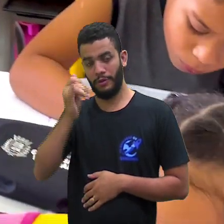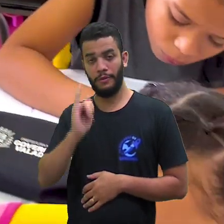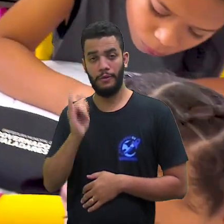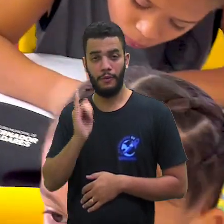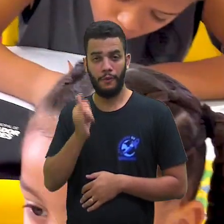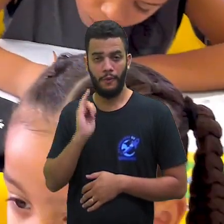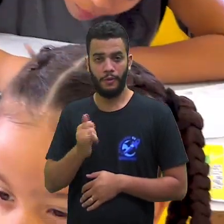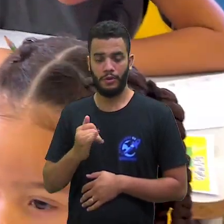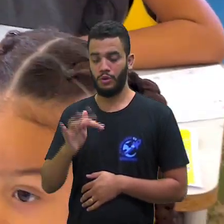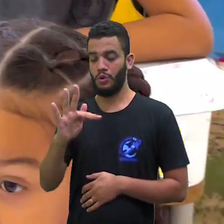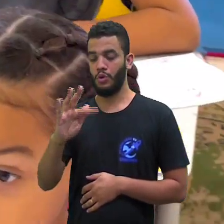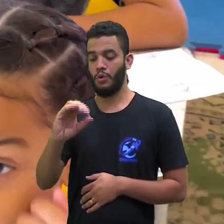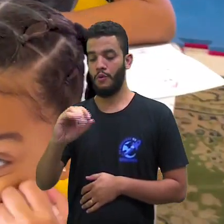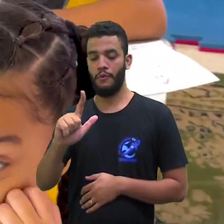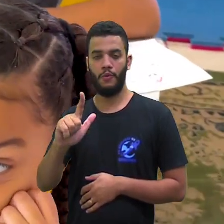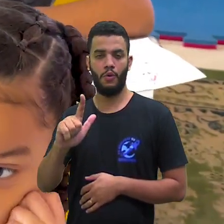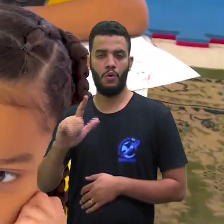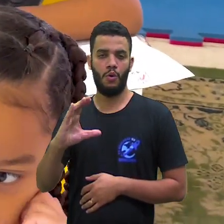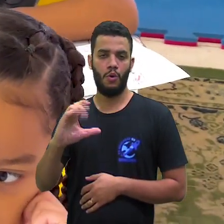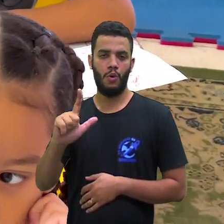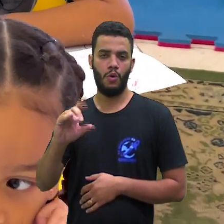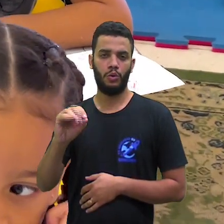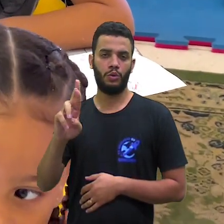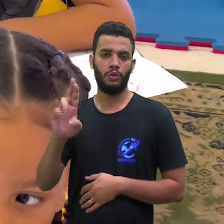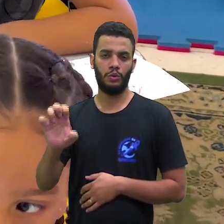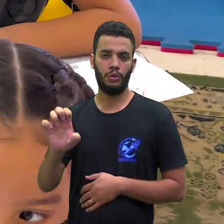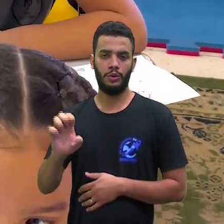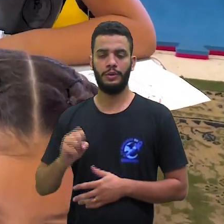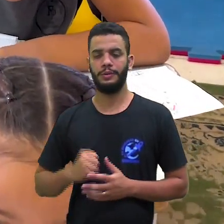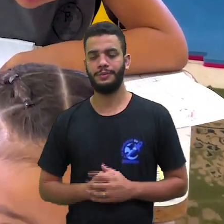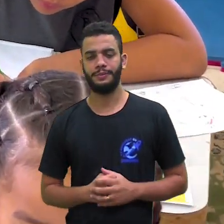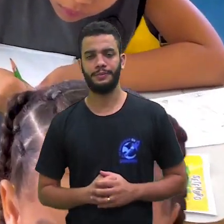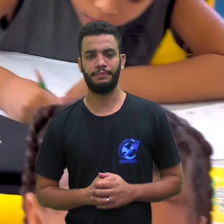Quem terminar, quem termina o número 2, faz assim com a mãozinha.